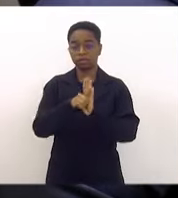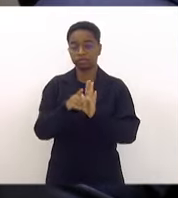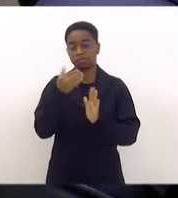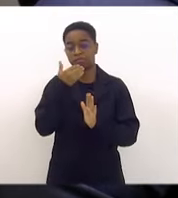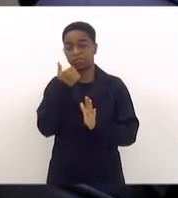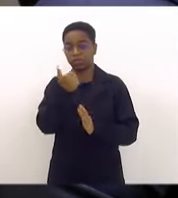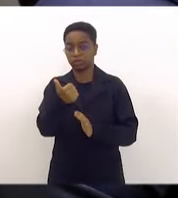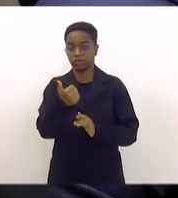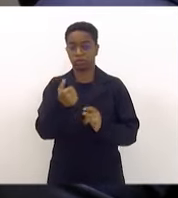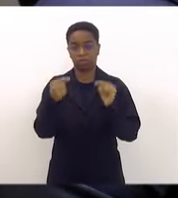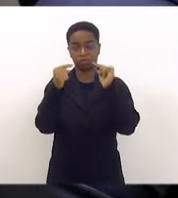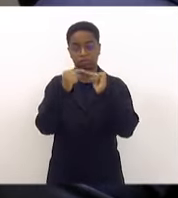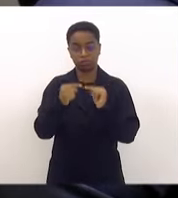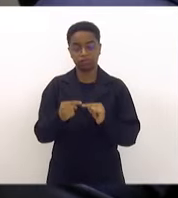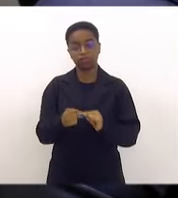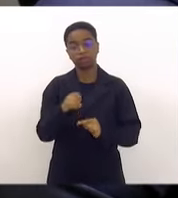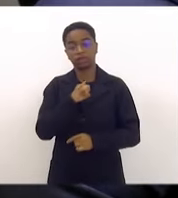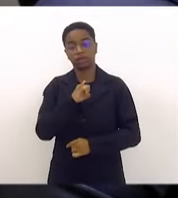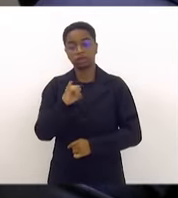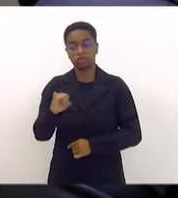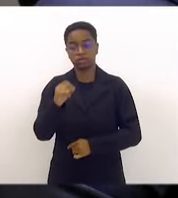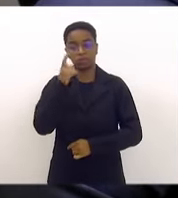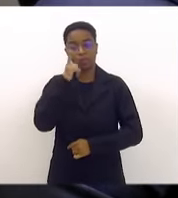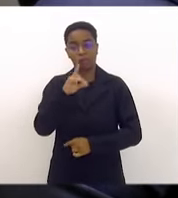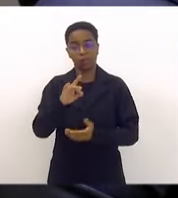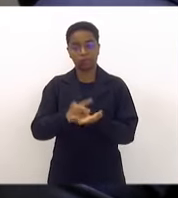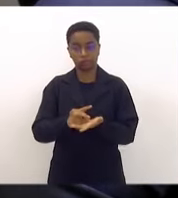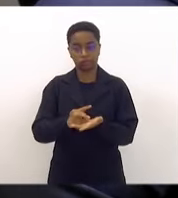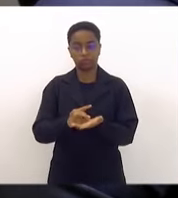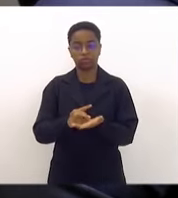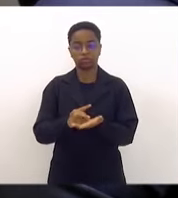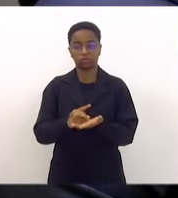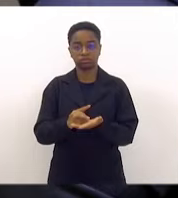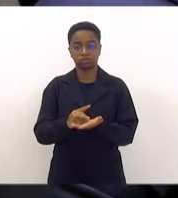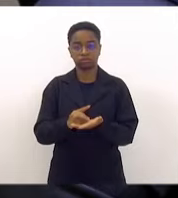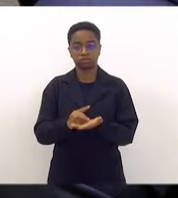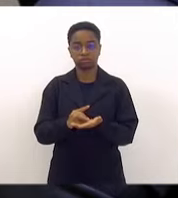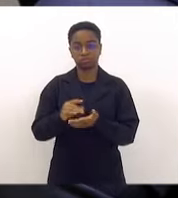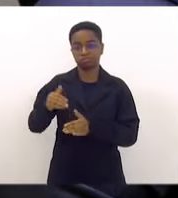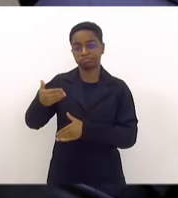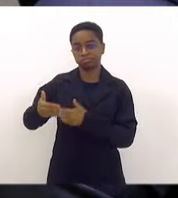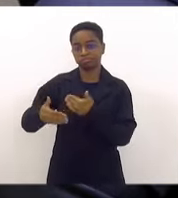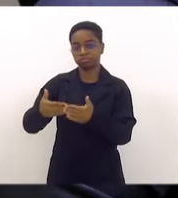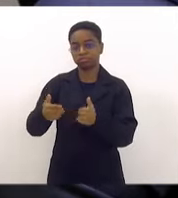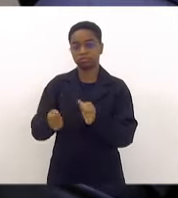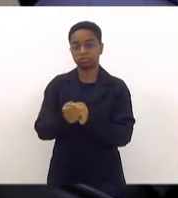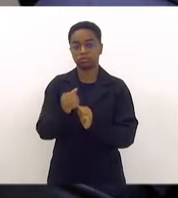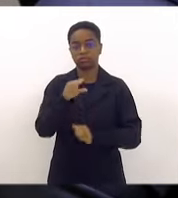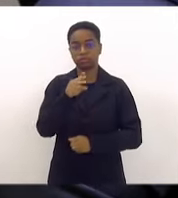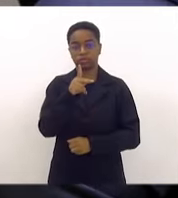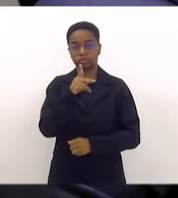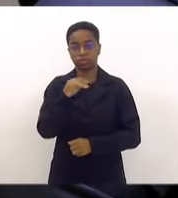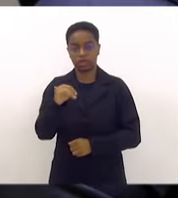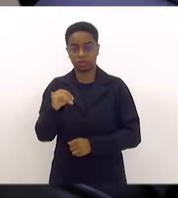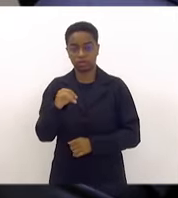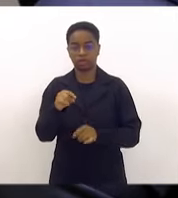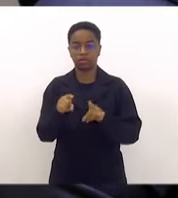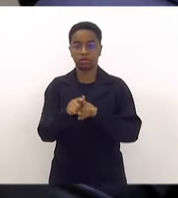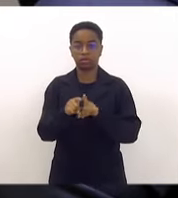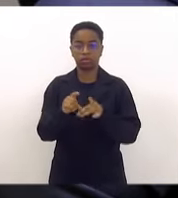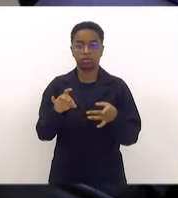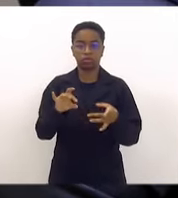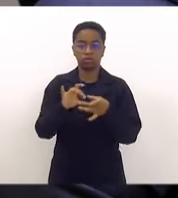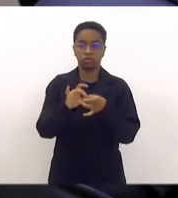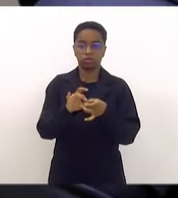assertiva se tivéssemos conseguido ter o compasso da CPI com a